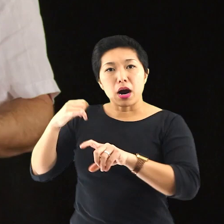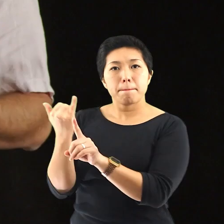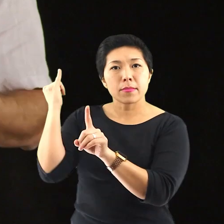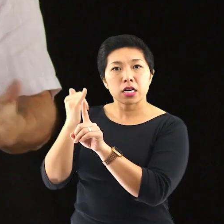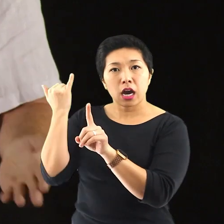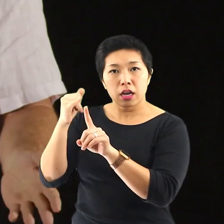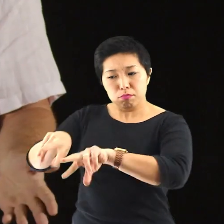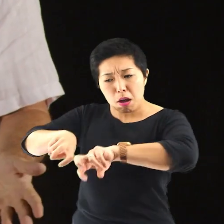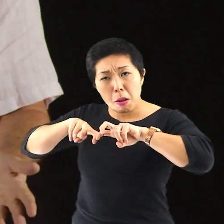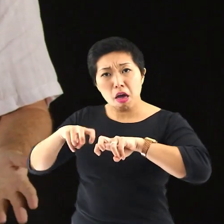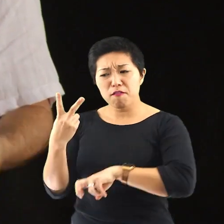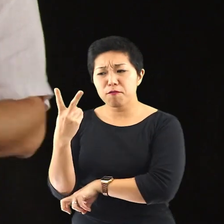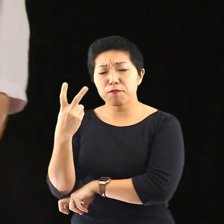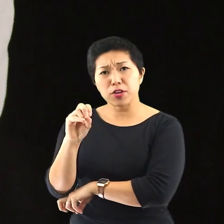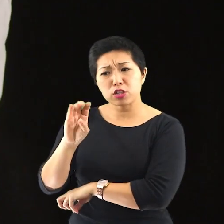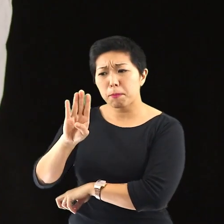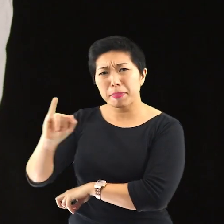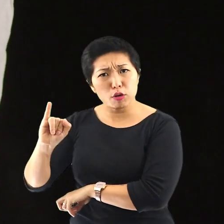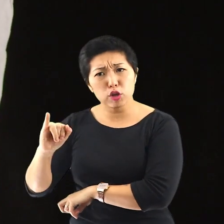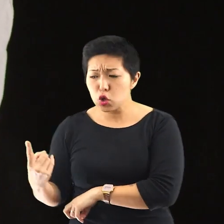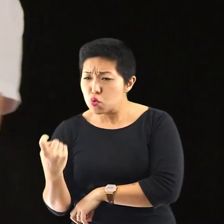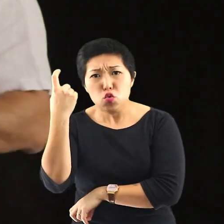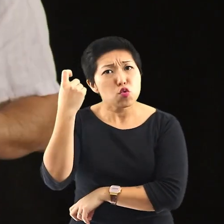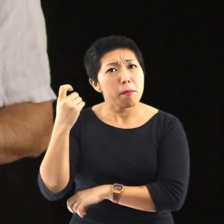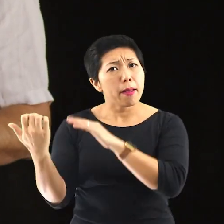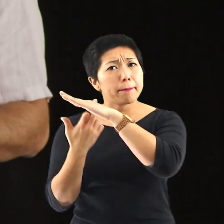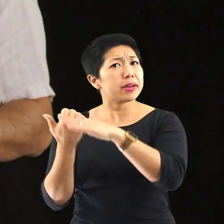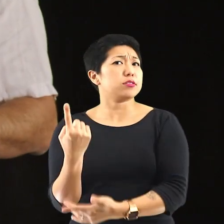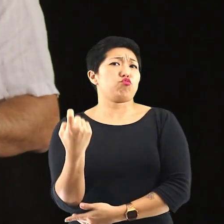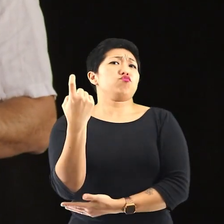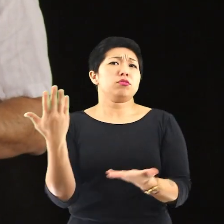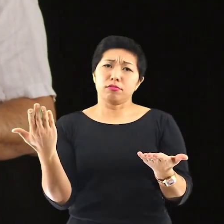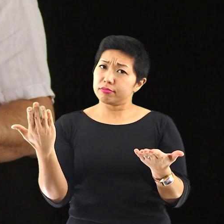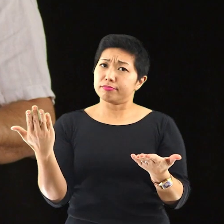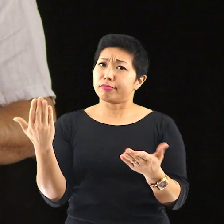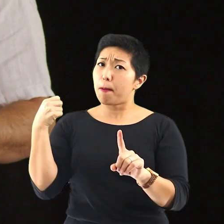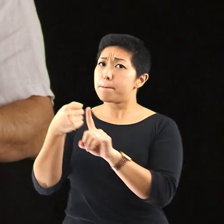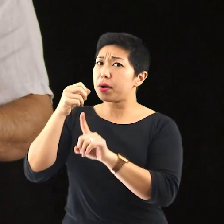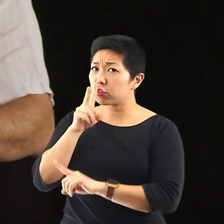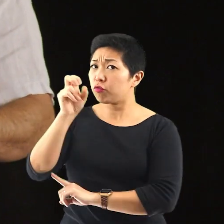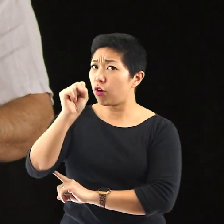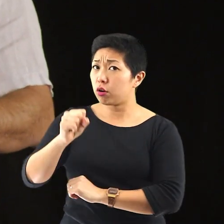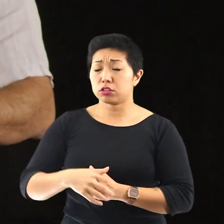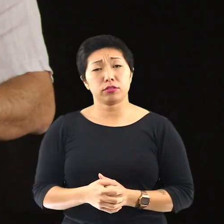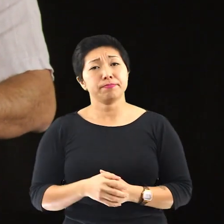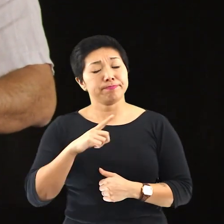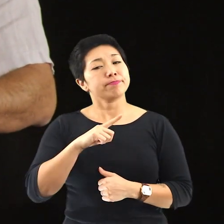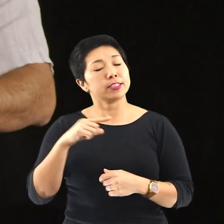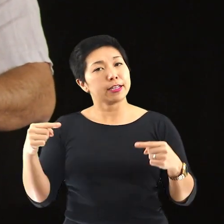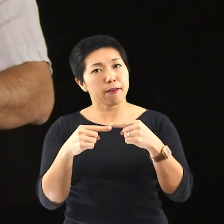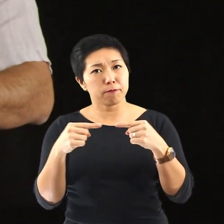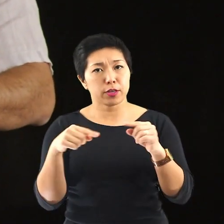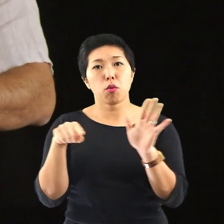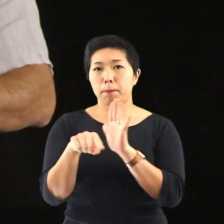tremendo. São 20 bilhões de incentivo para uma única empresa, né? Então, isso, inclusive, se relaciona com uma